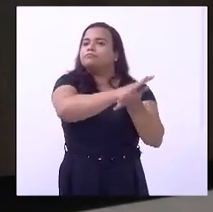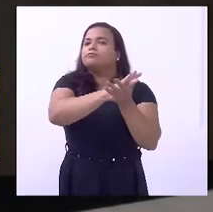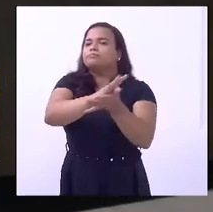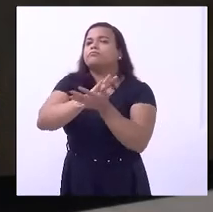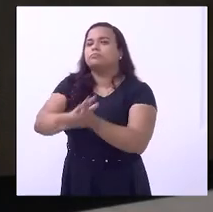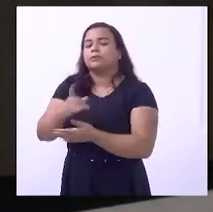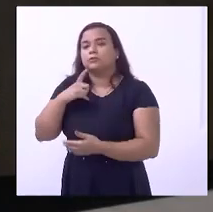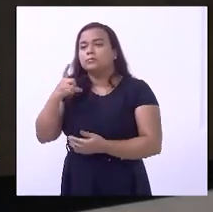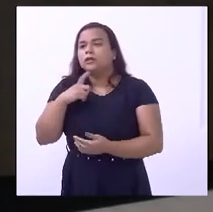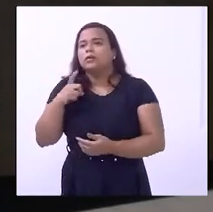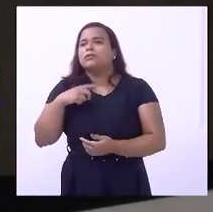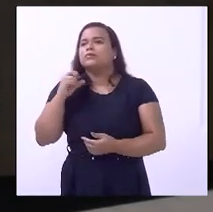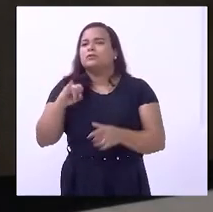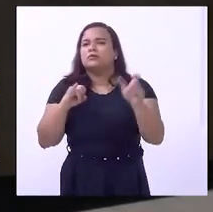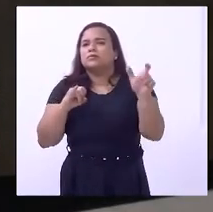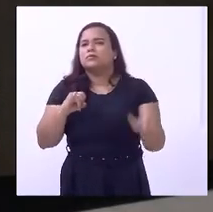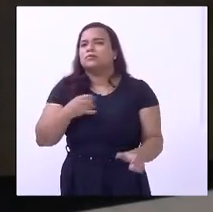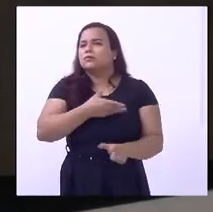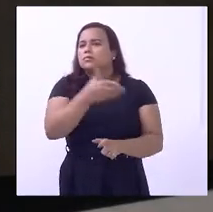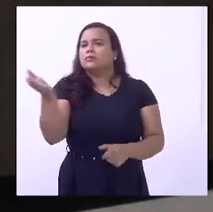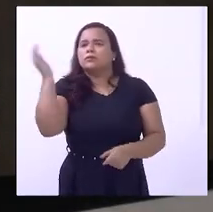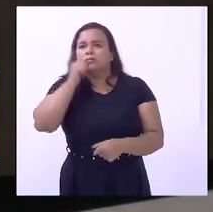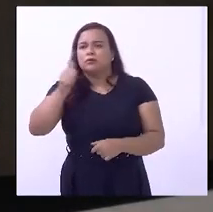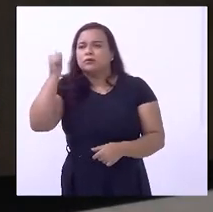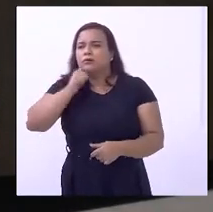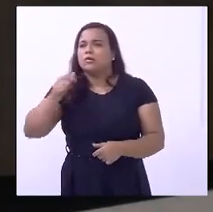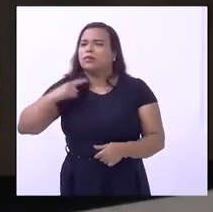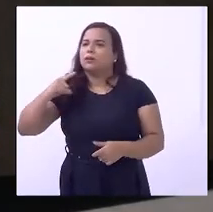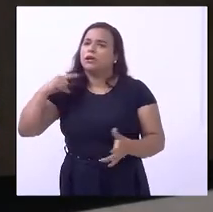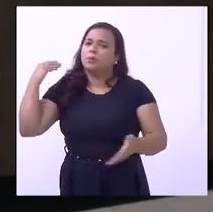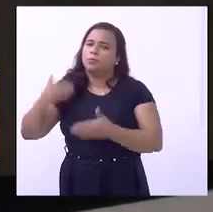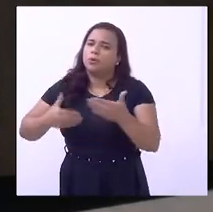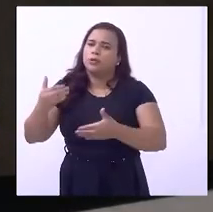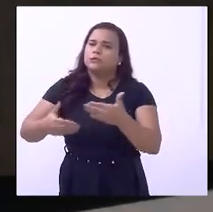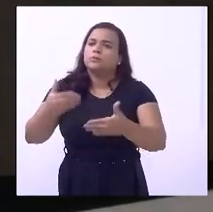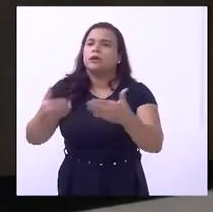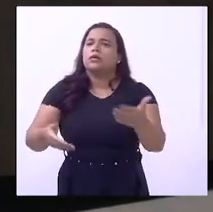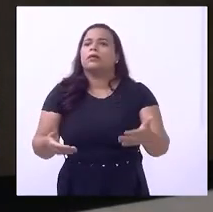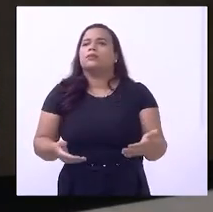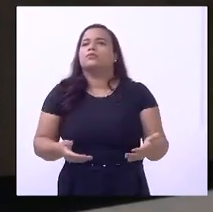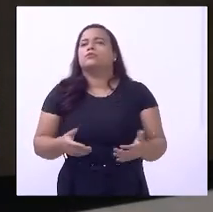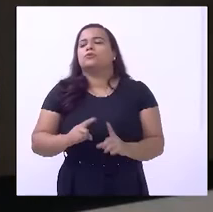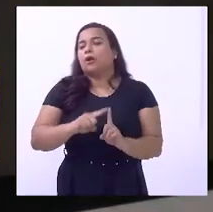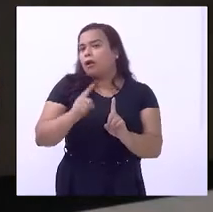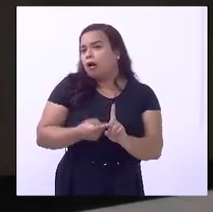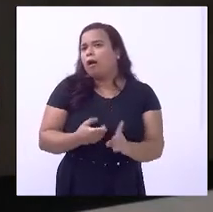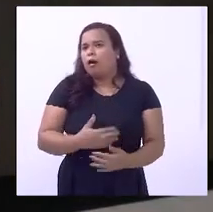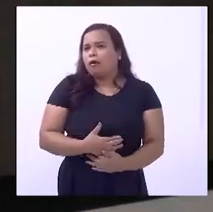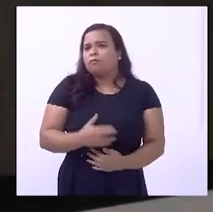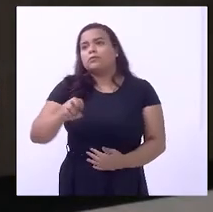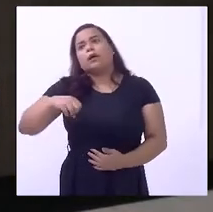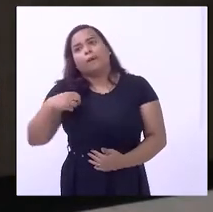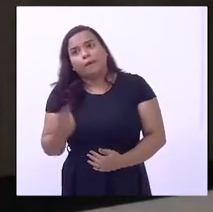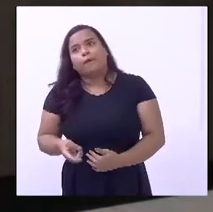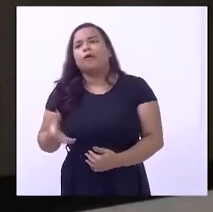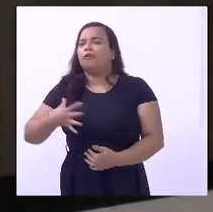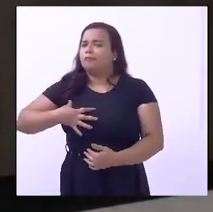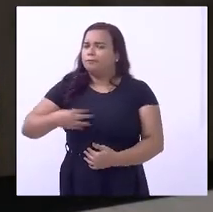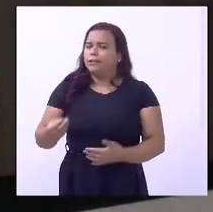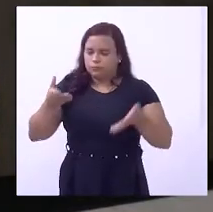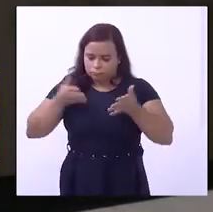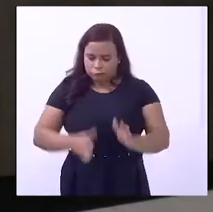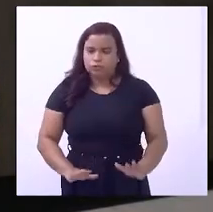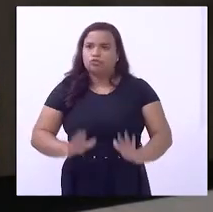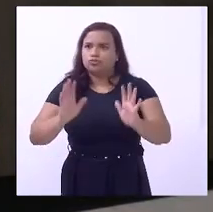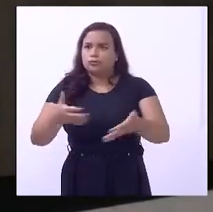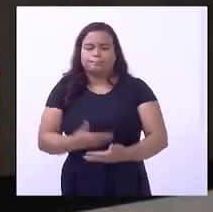por exemplo, estão num processo materno, né, gestante, ou depois da sua